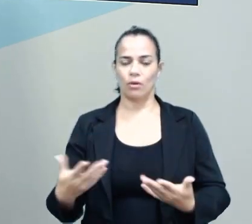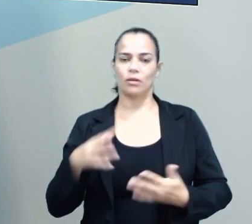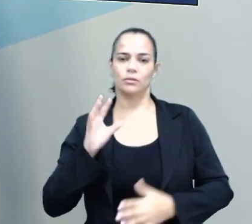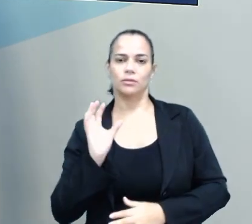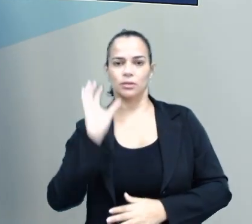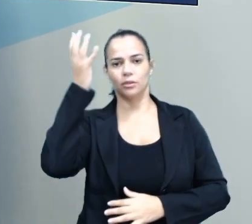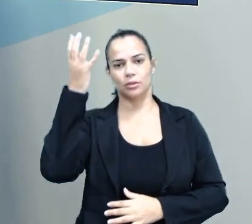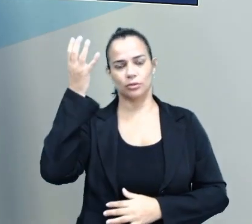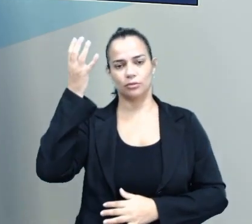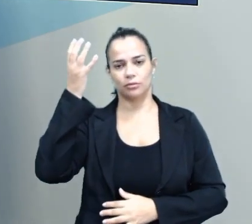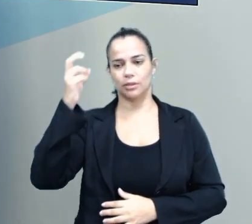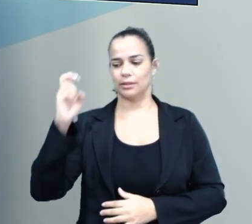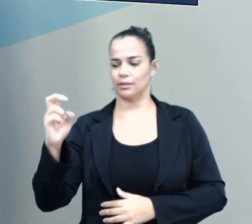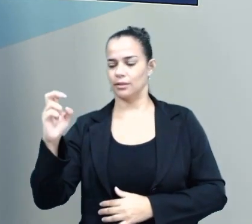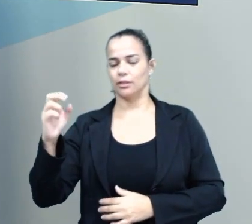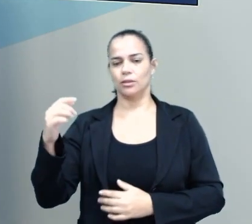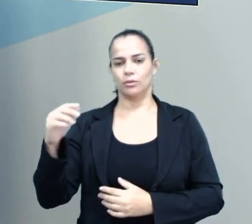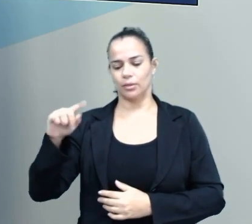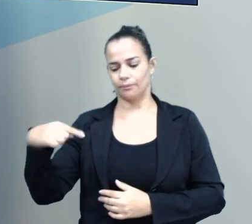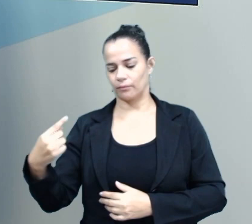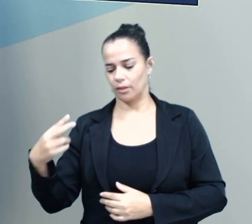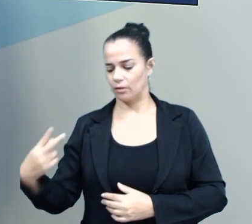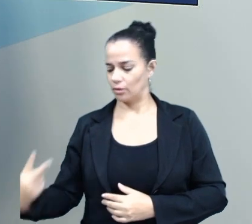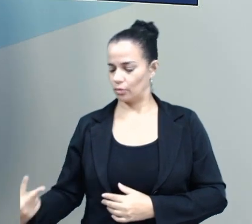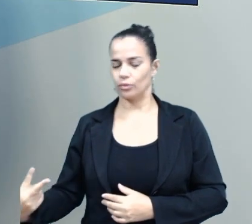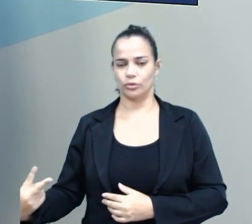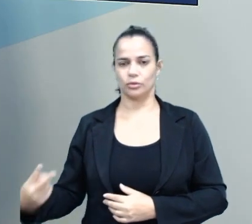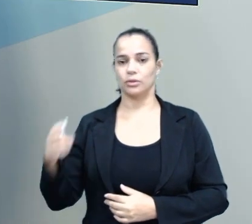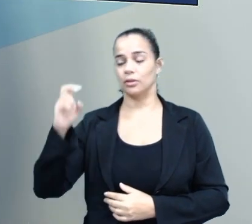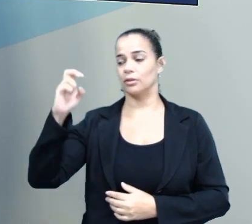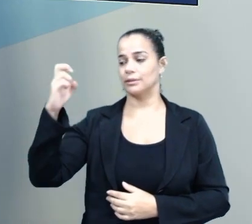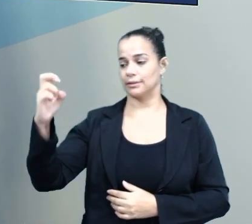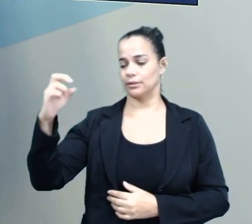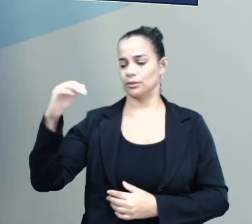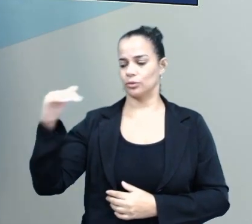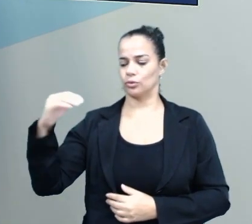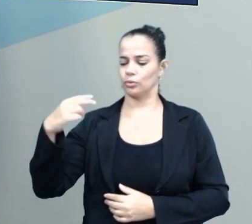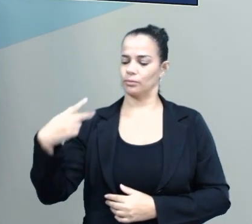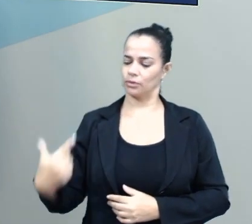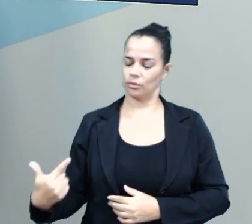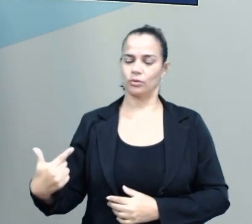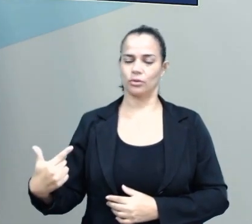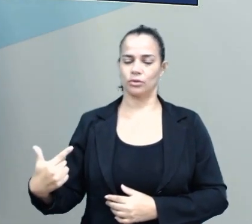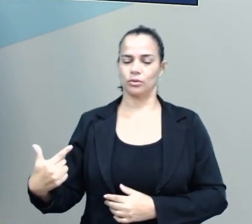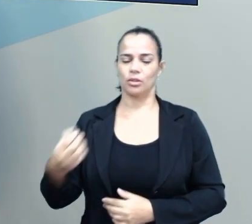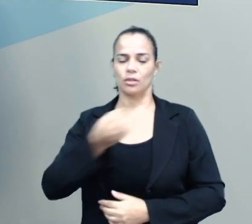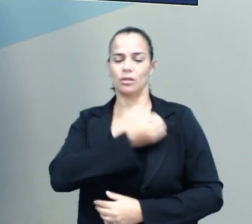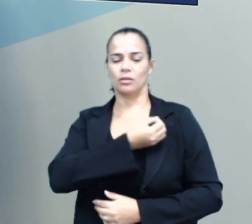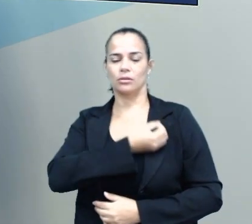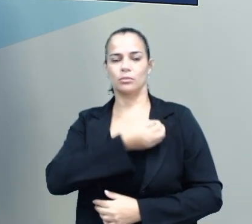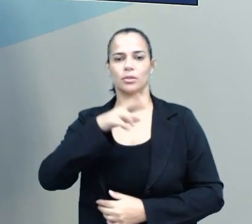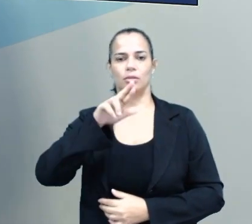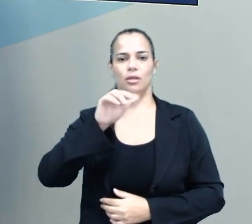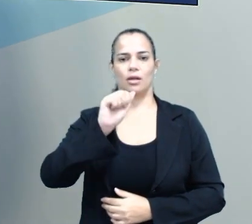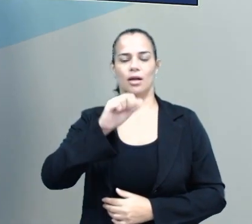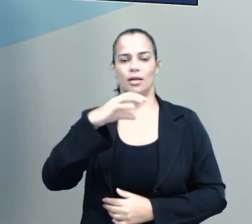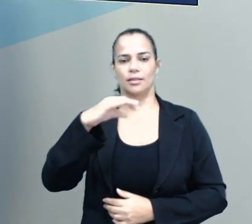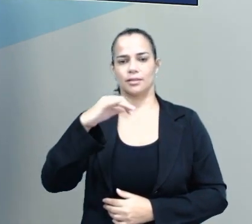4 dá 2. Então, o resultado é 5 sobre 2, que é um número racional, ou